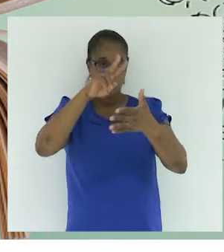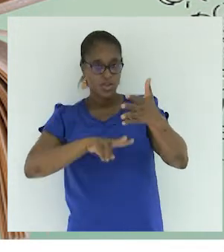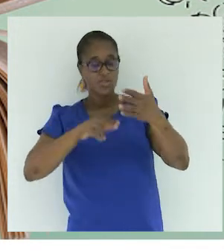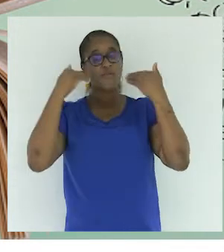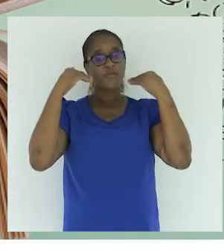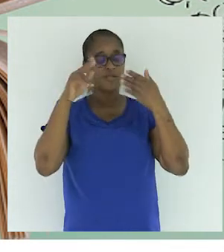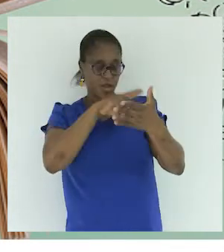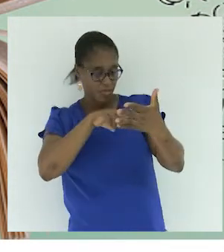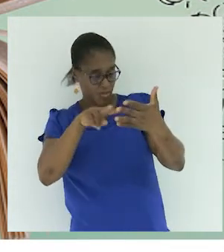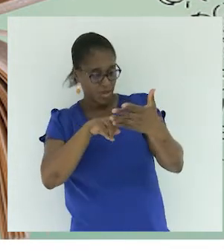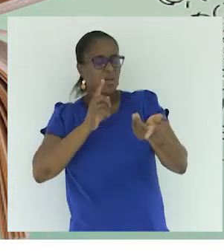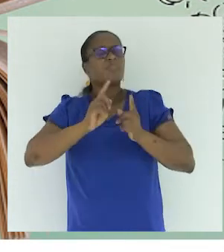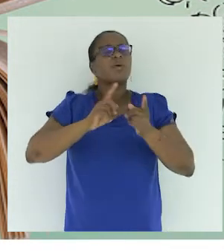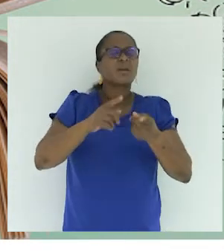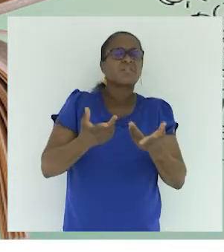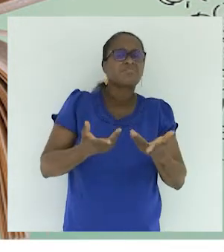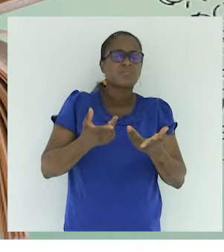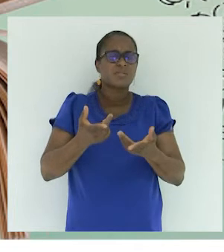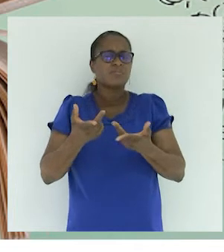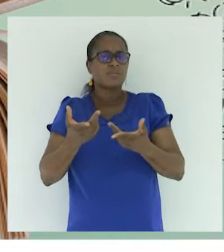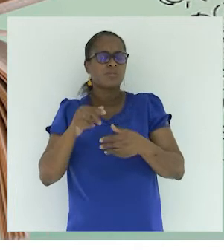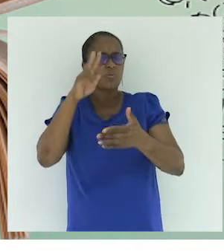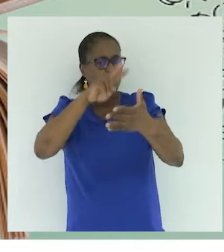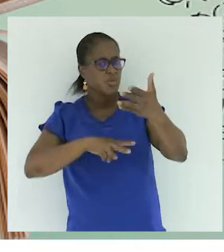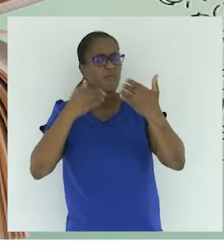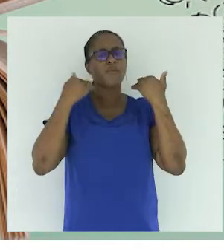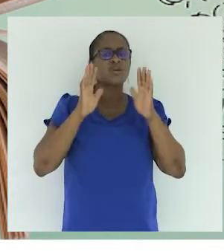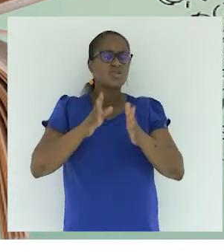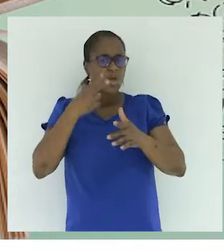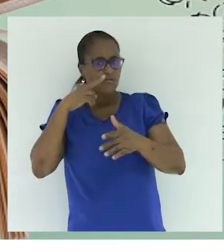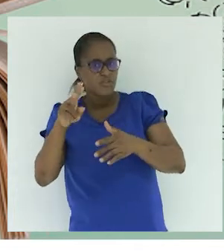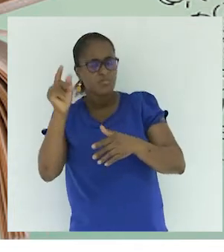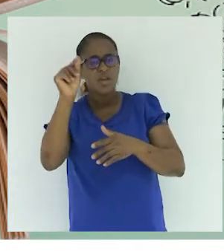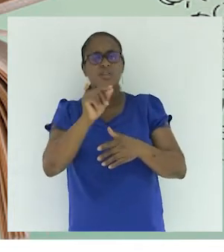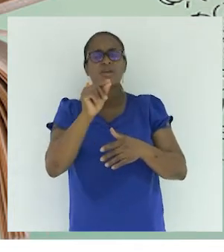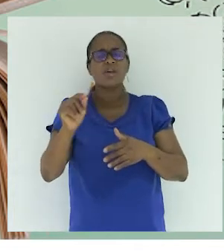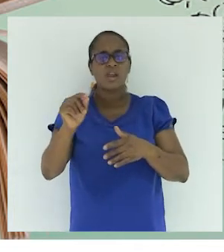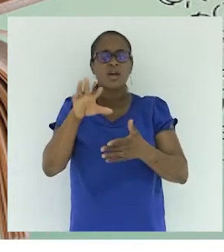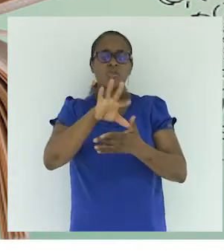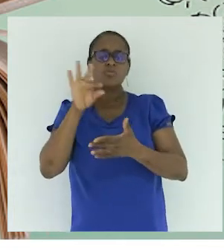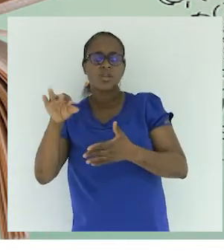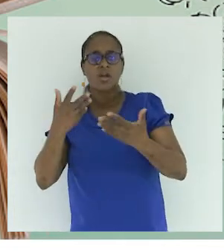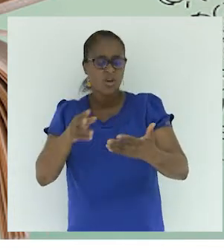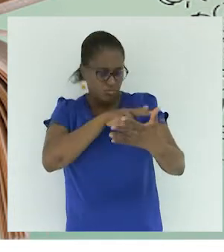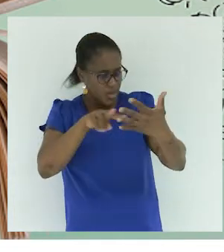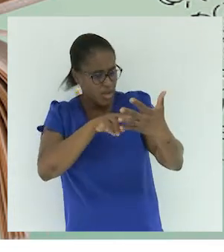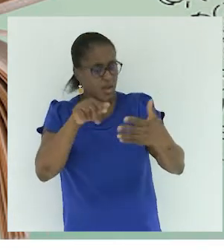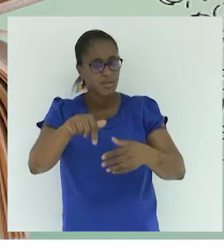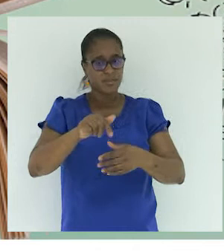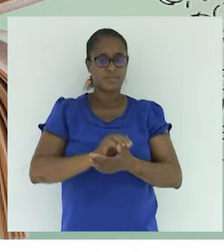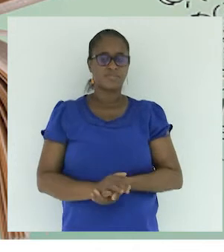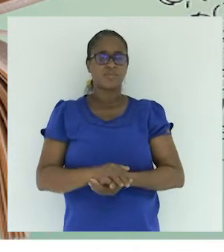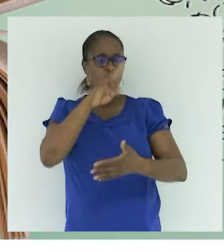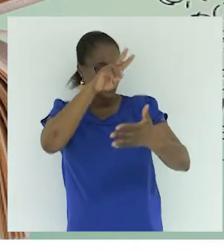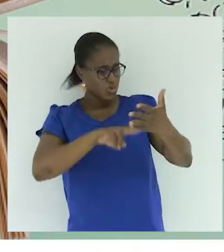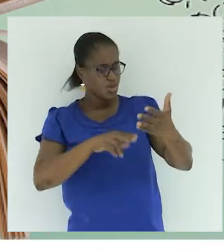Vamos ver para que serve um texto informativo. Já vimos agora ao assinalar a opção, mas vamos ler aqui. Os